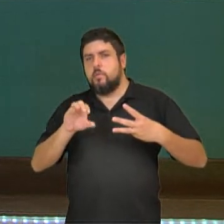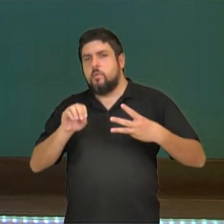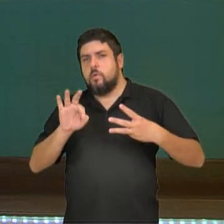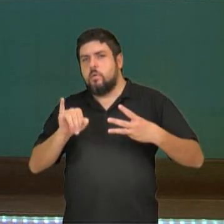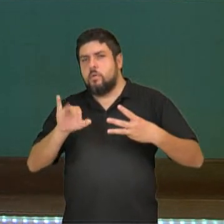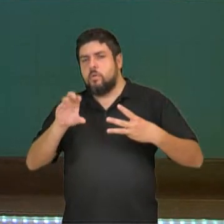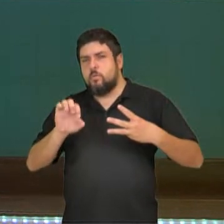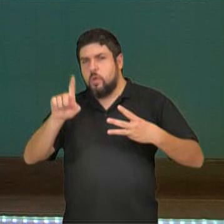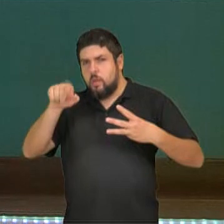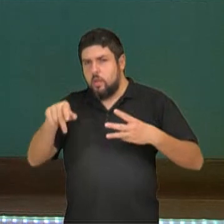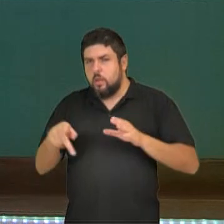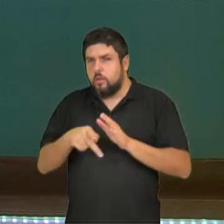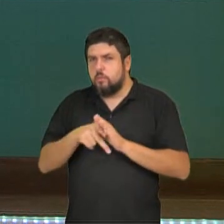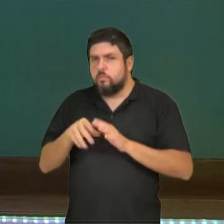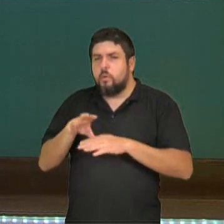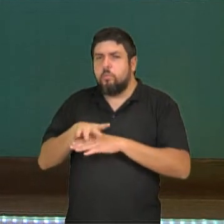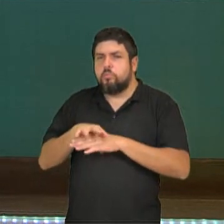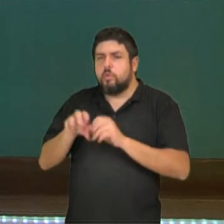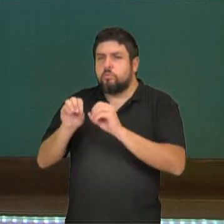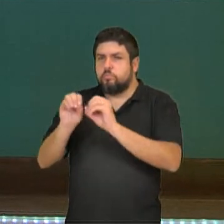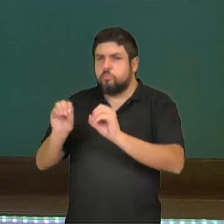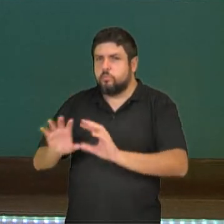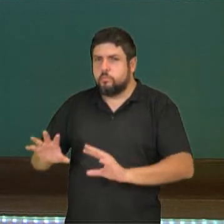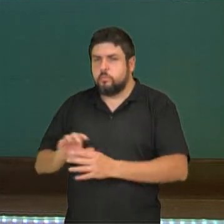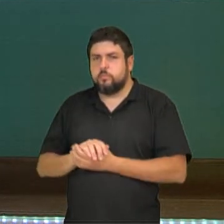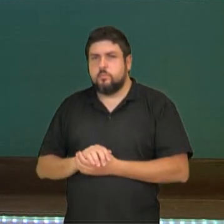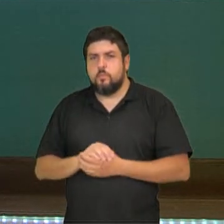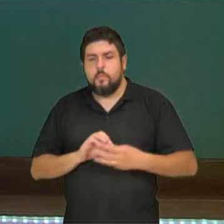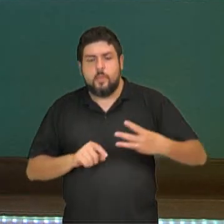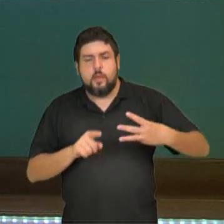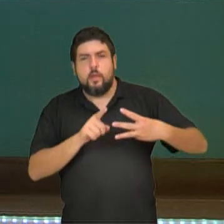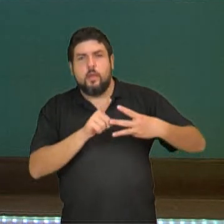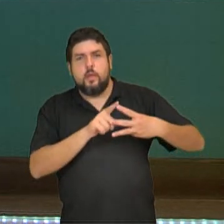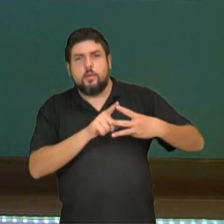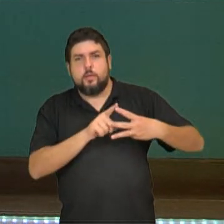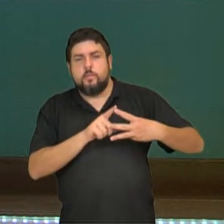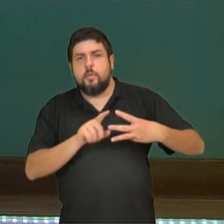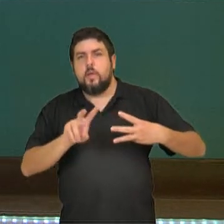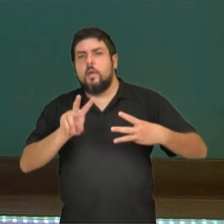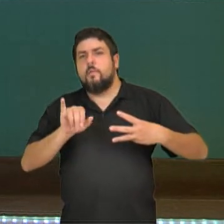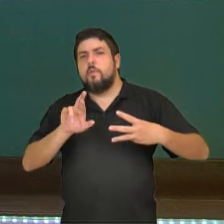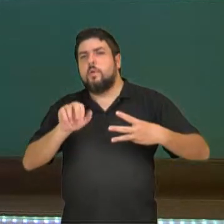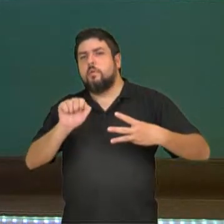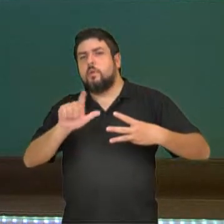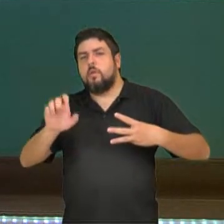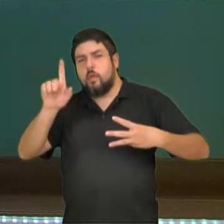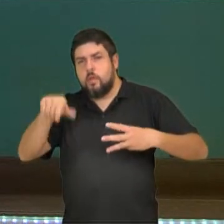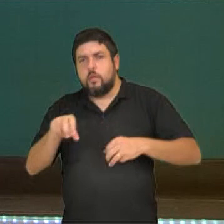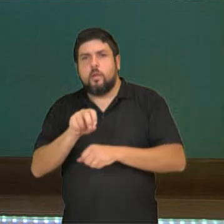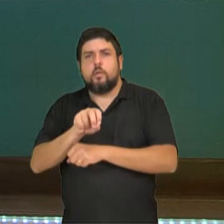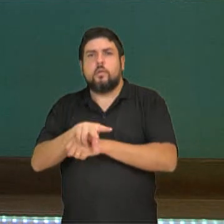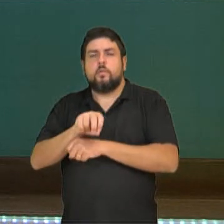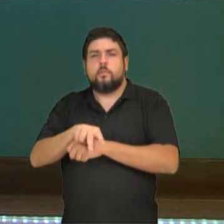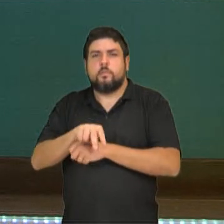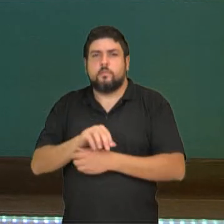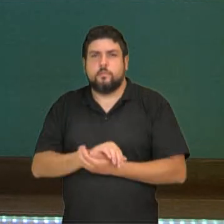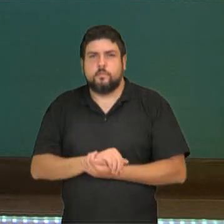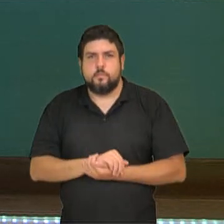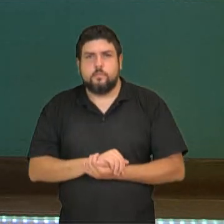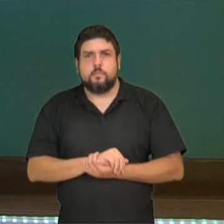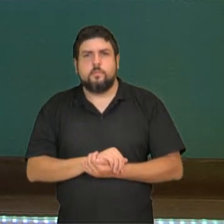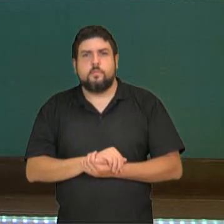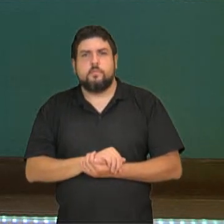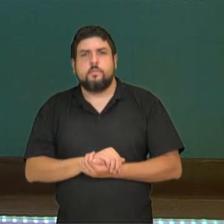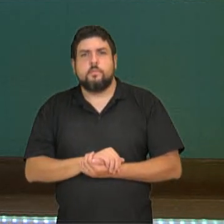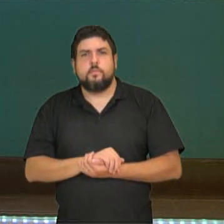por bactérias. E um antirretroviral, o nome já está dizendo, viral, vai combater